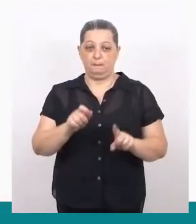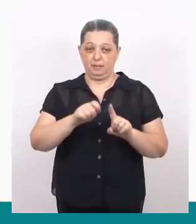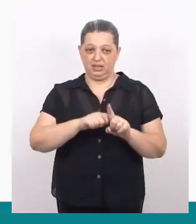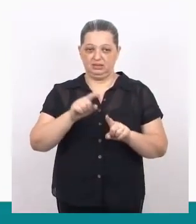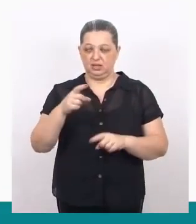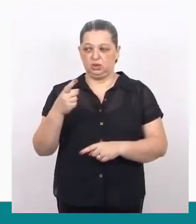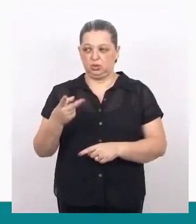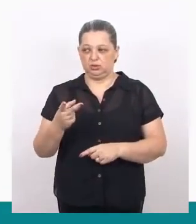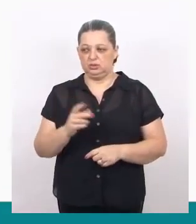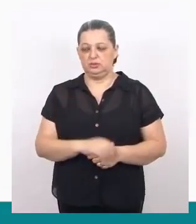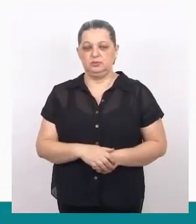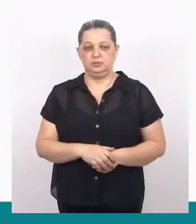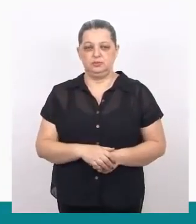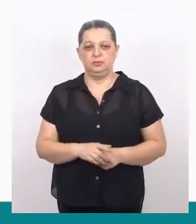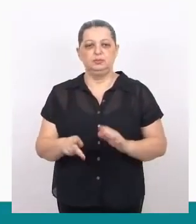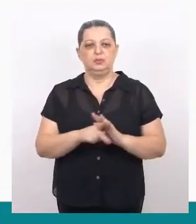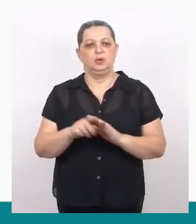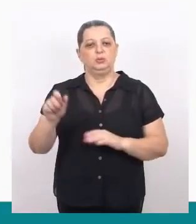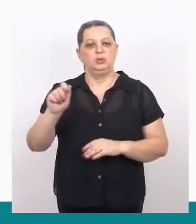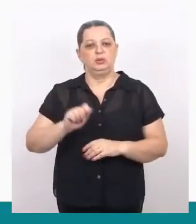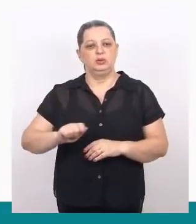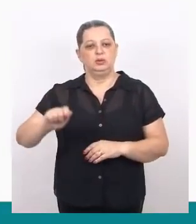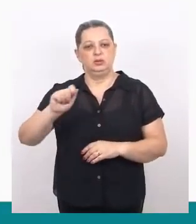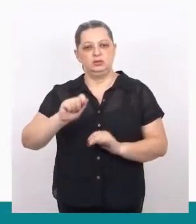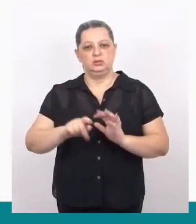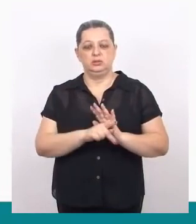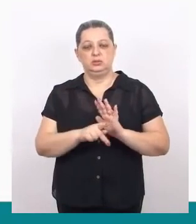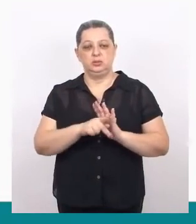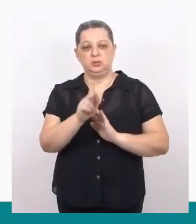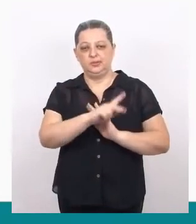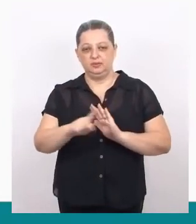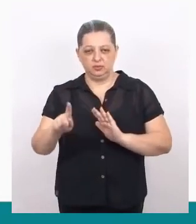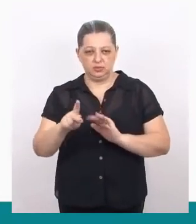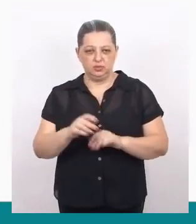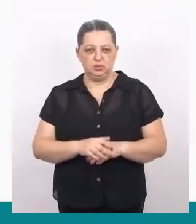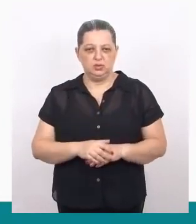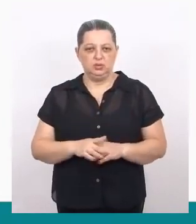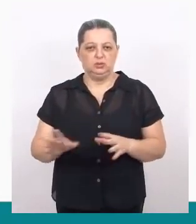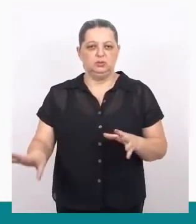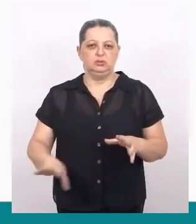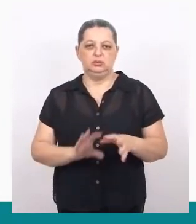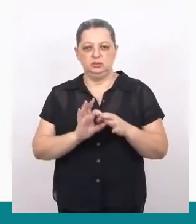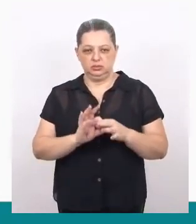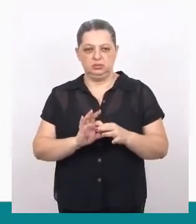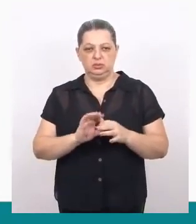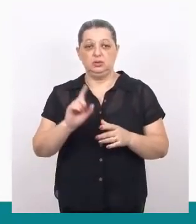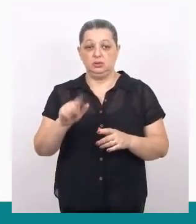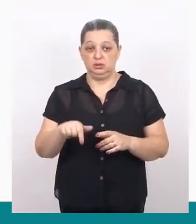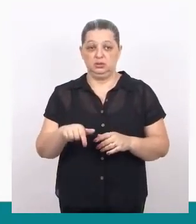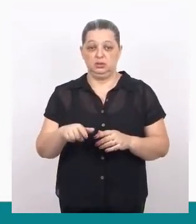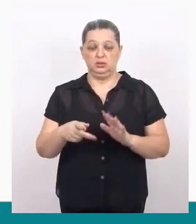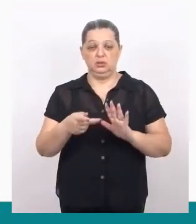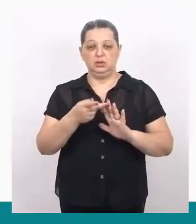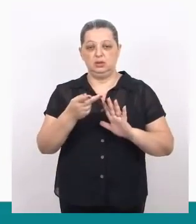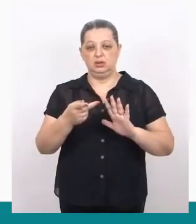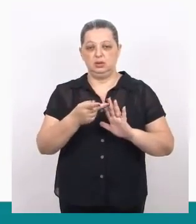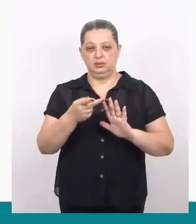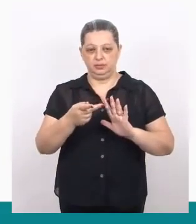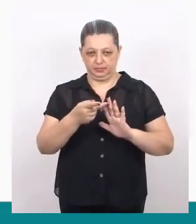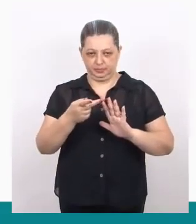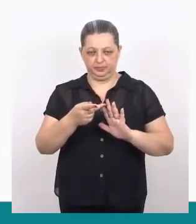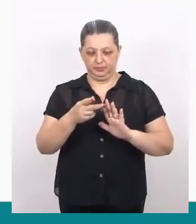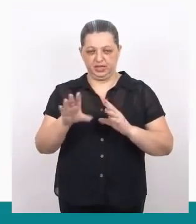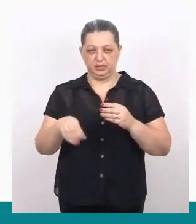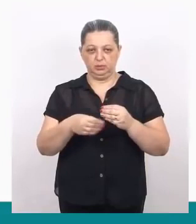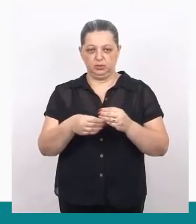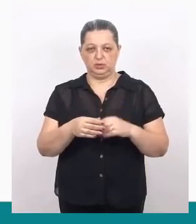Haverá a atribuição e associação dos professores efetivos a nível de unidade escolar. É isso que diz a portaria de atribuição.